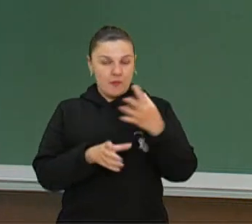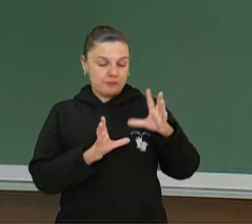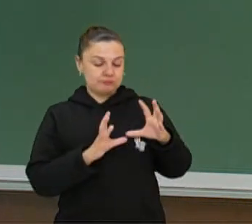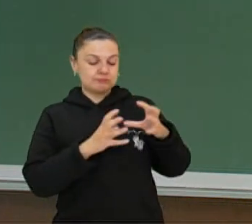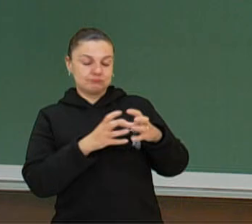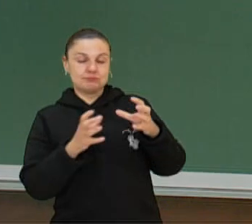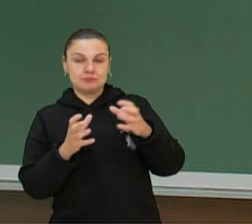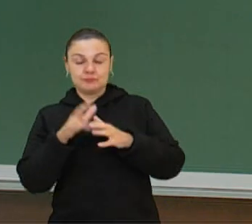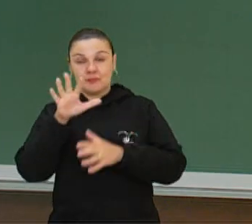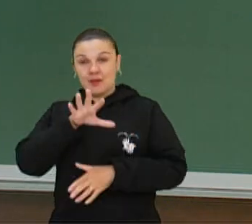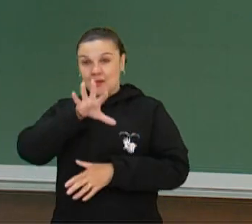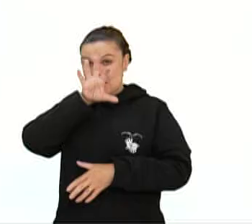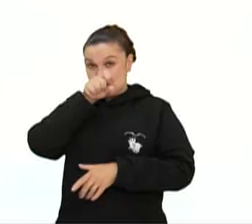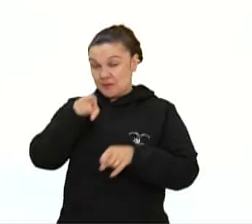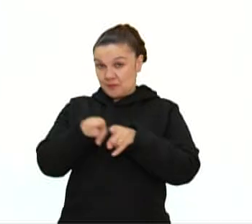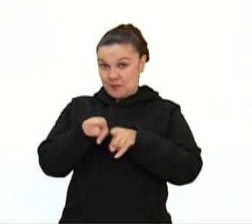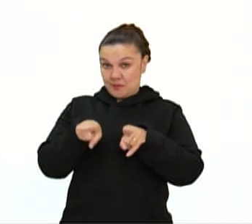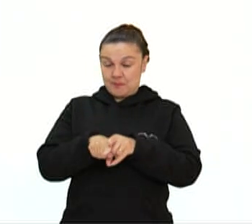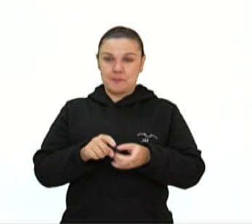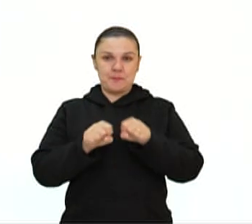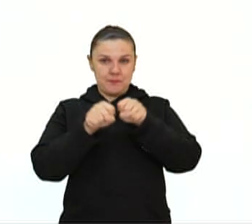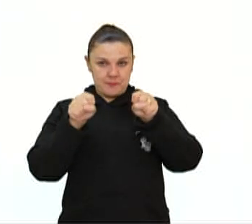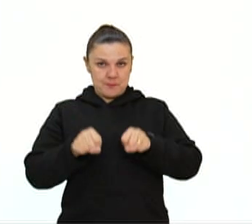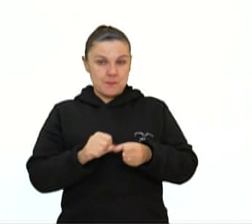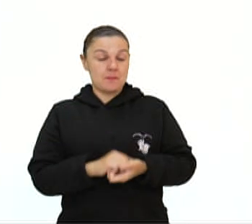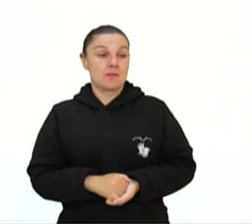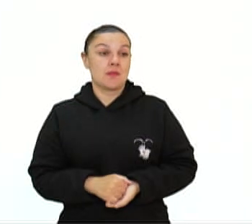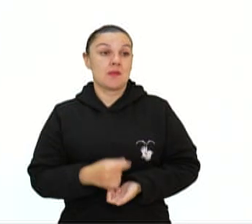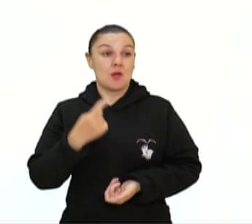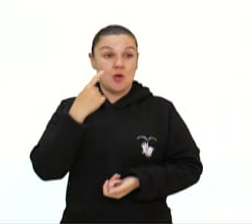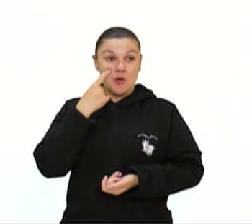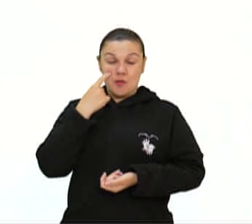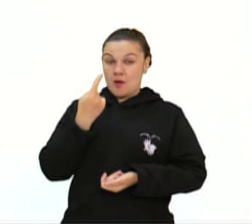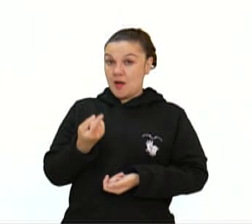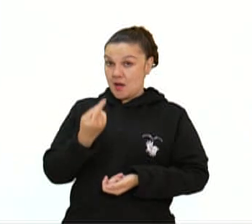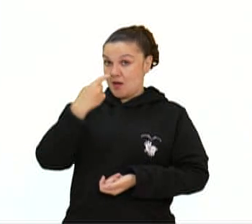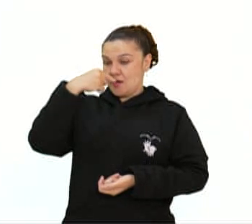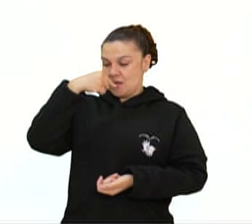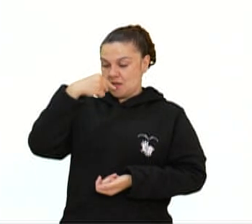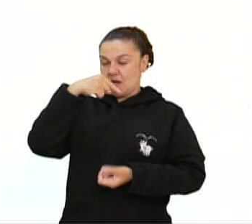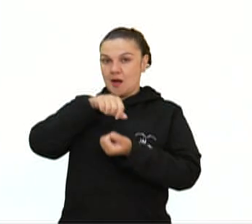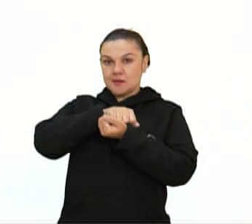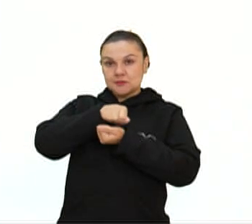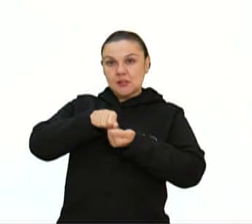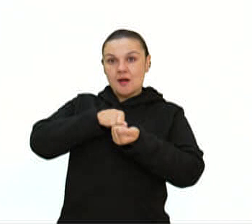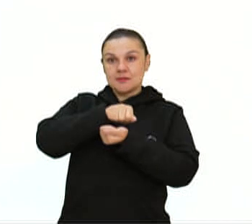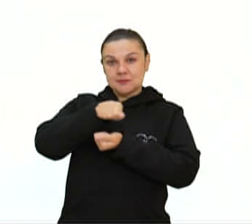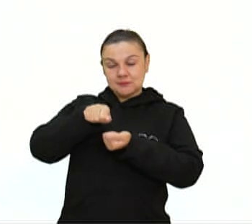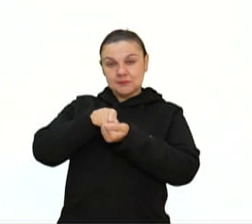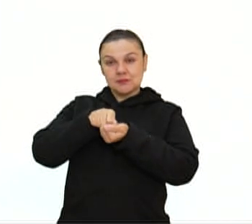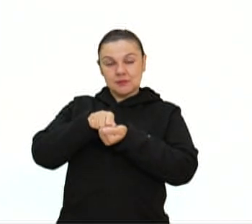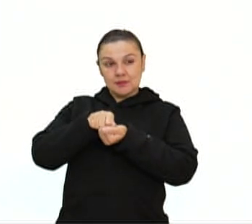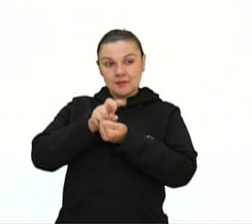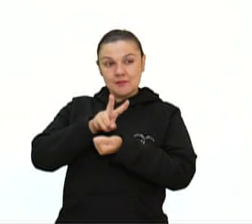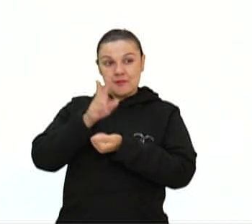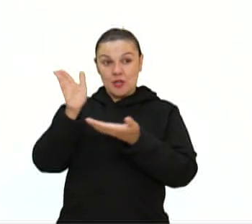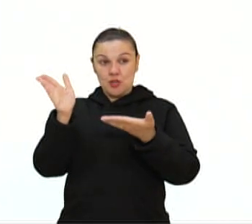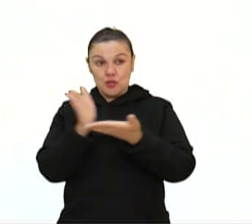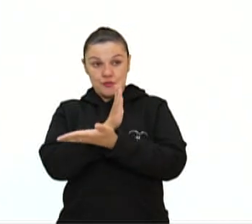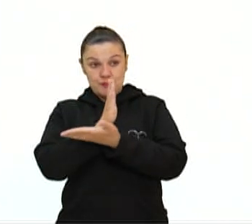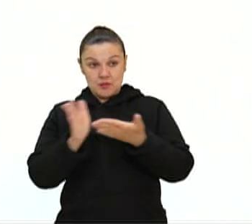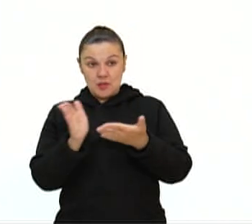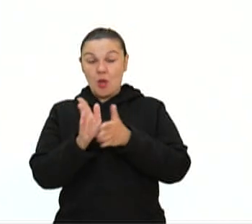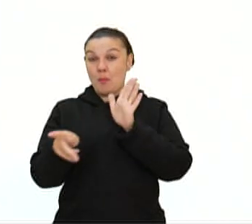sistemas aí respiratório também. Então, a nutrição a gente vai trabalhar ingestão e digestão, que é o processo que vai acontecer, que ela vai se dividir em